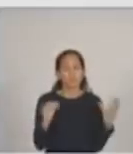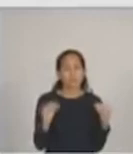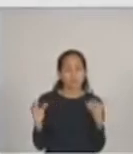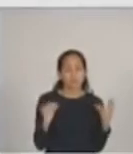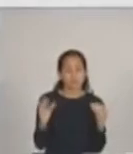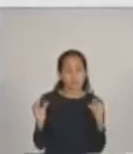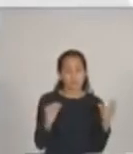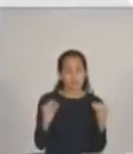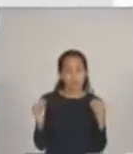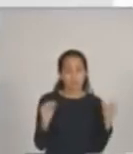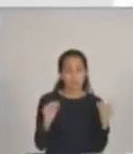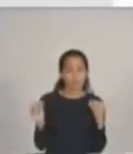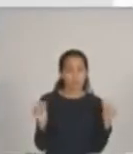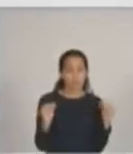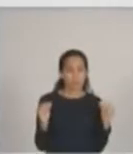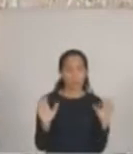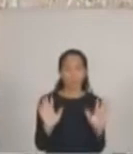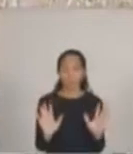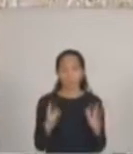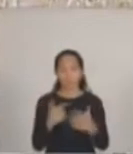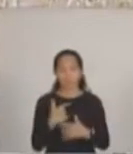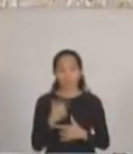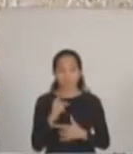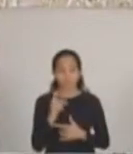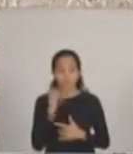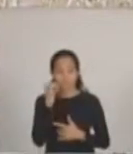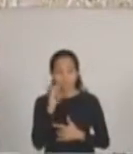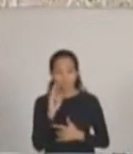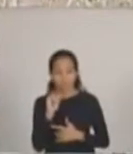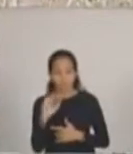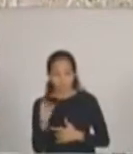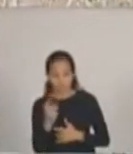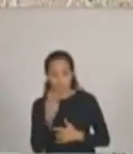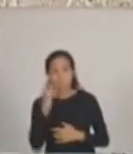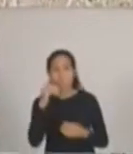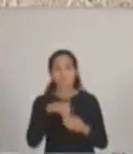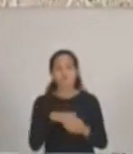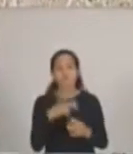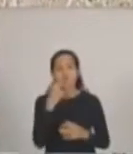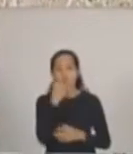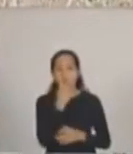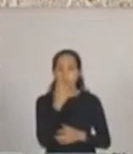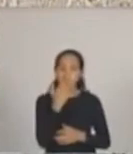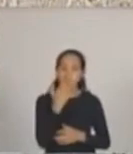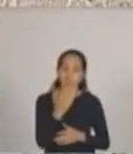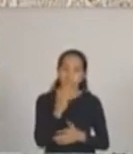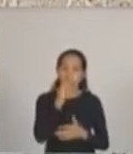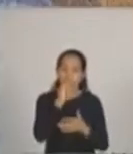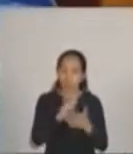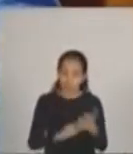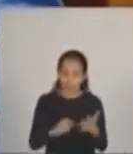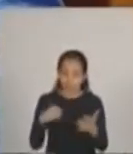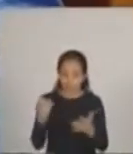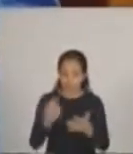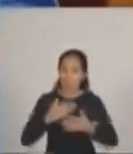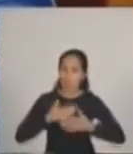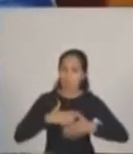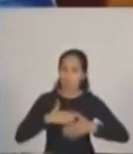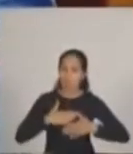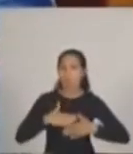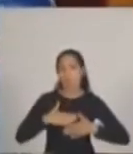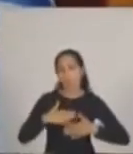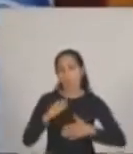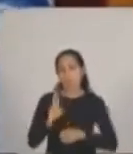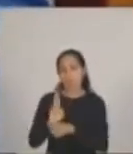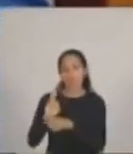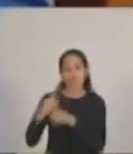deputado Vandinho, eu ouvi, aqui o voto era oral, mas ele pediu para encaminhar um documento, então a gente tem que ter calma aí só para a Procuradoria nos